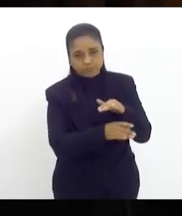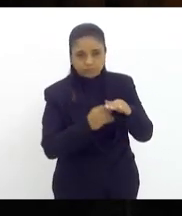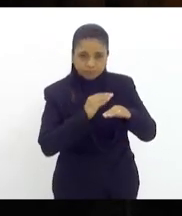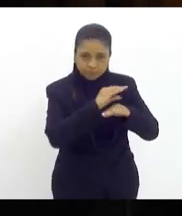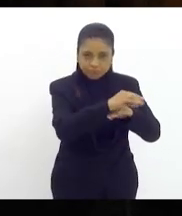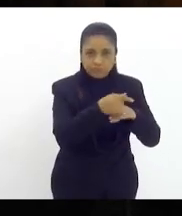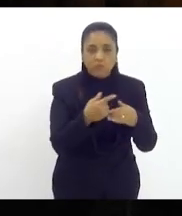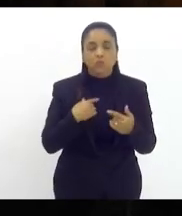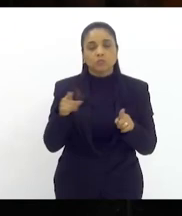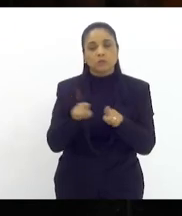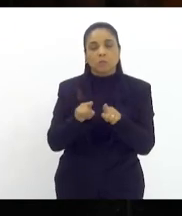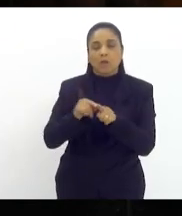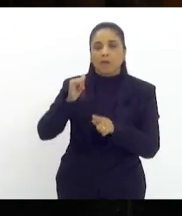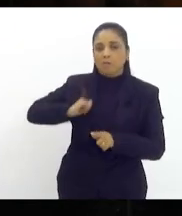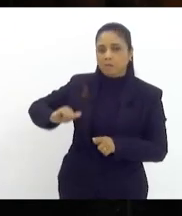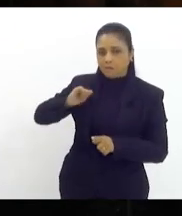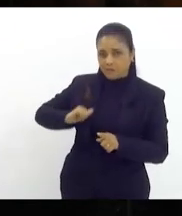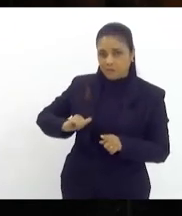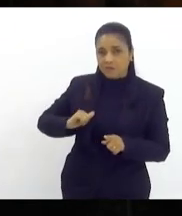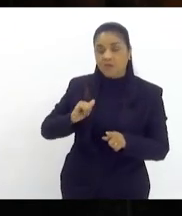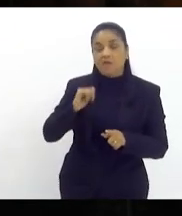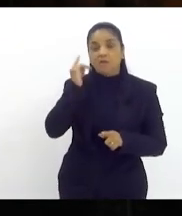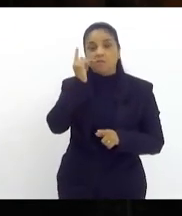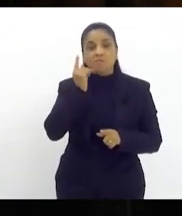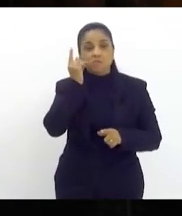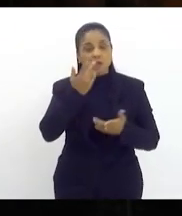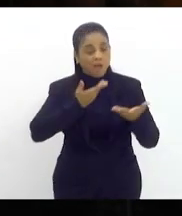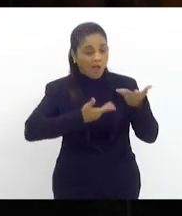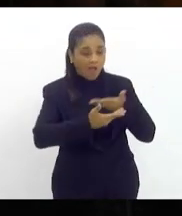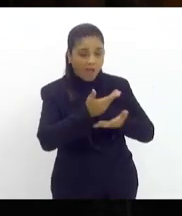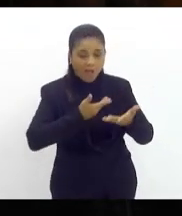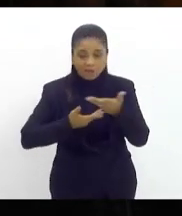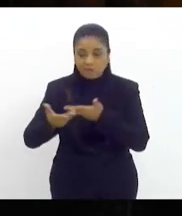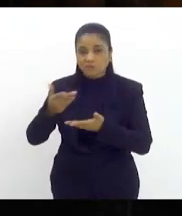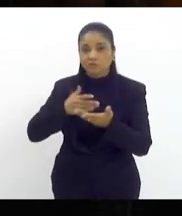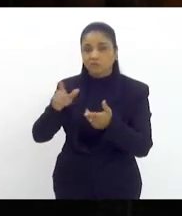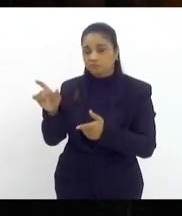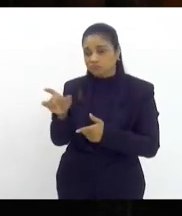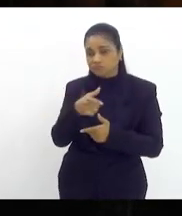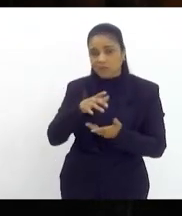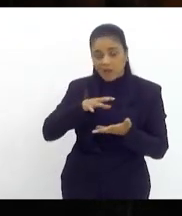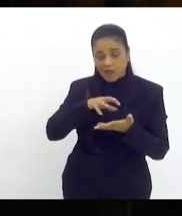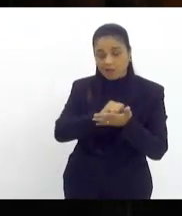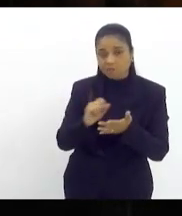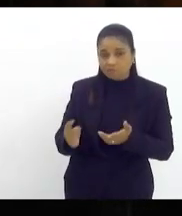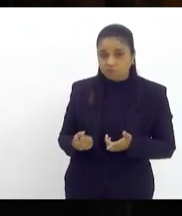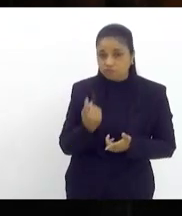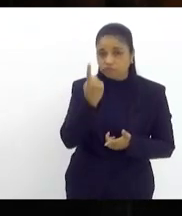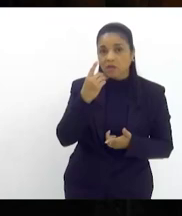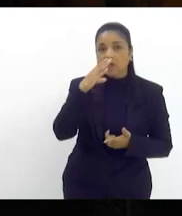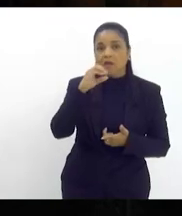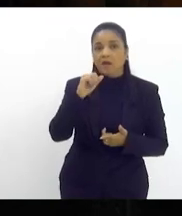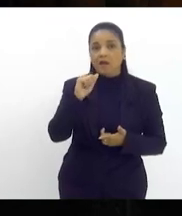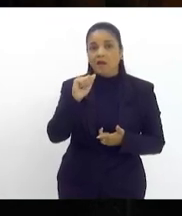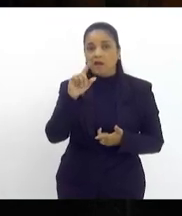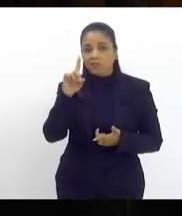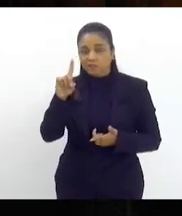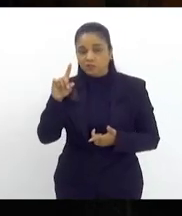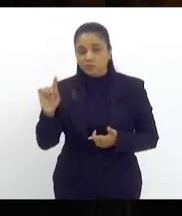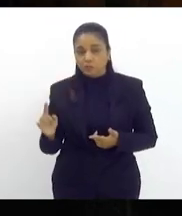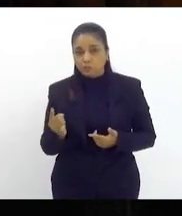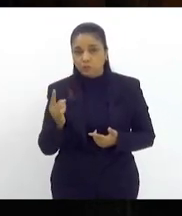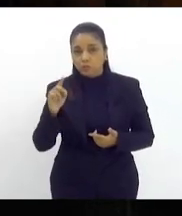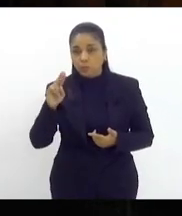Bolsa Família essas políticas são articuladas por isso que existe o Cadastro Único o Cadastro Único então apresentamos projeto para que o